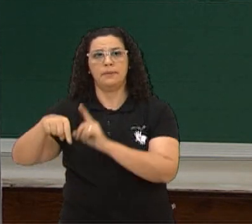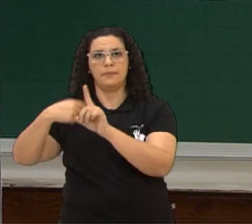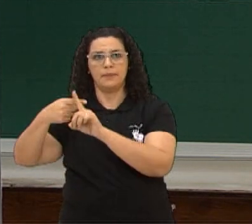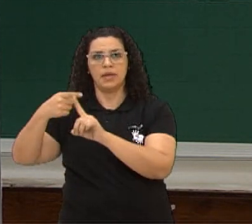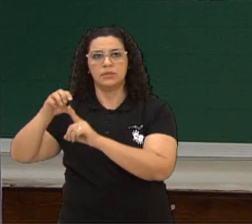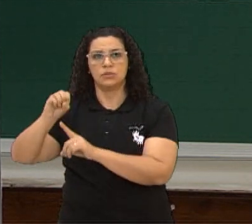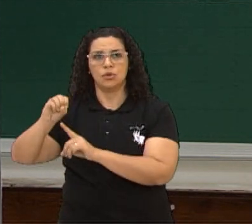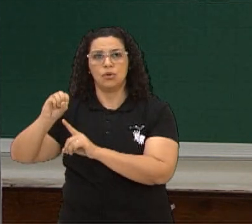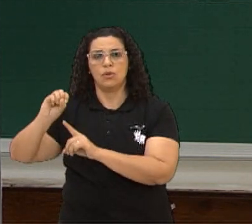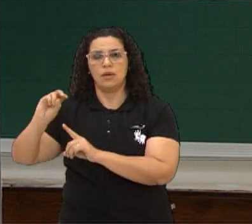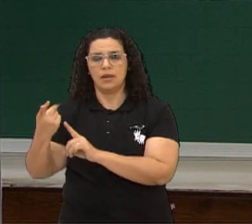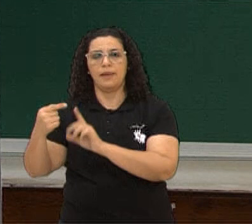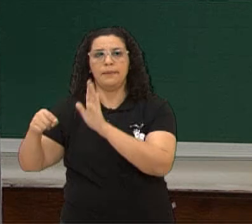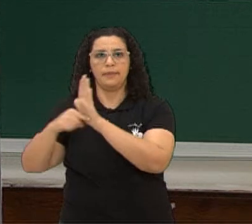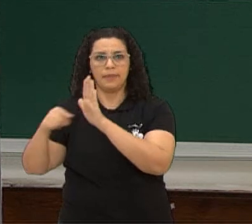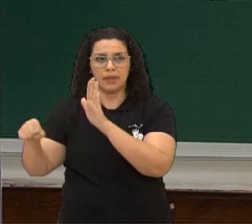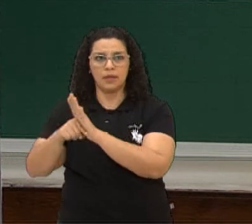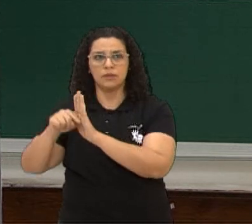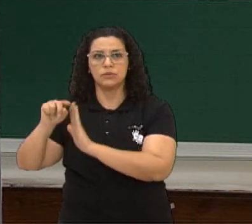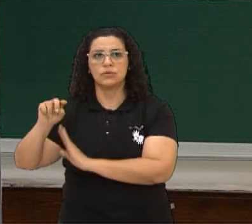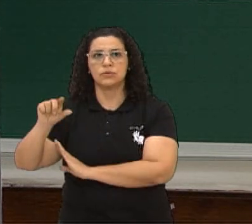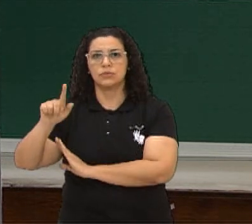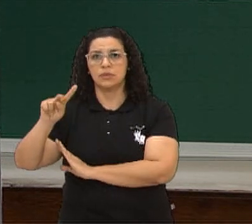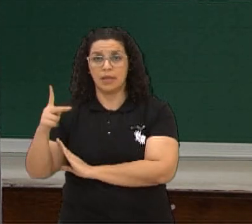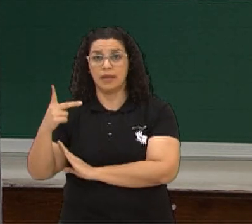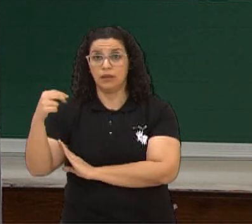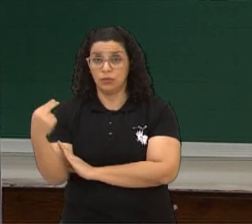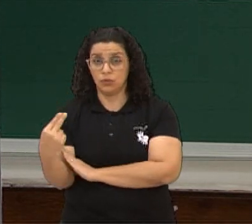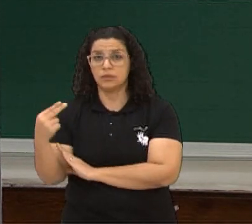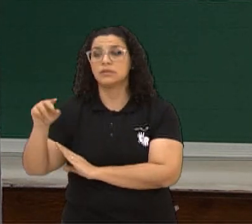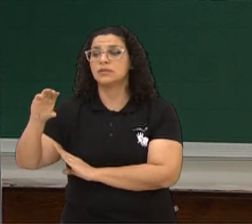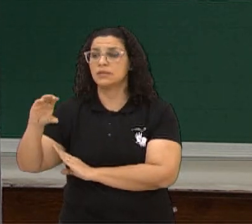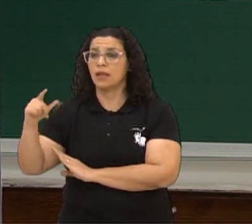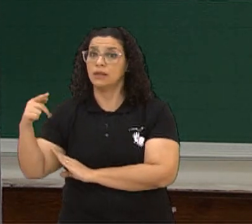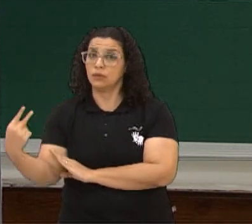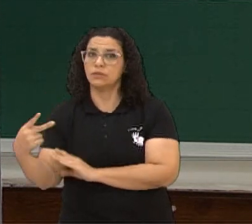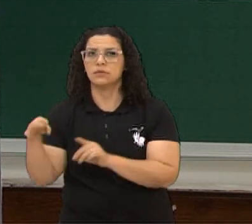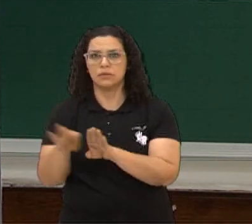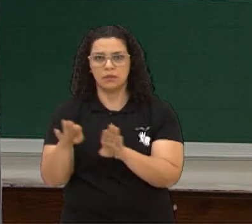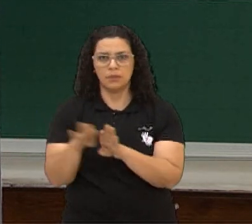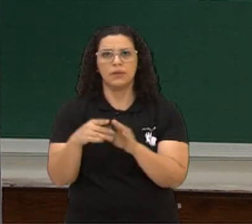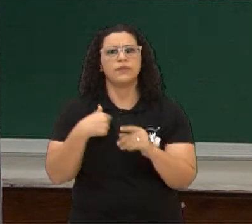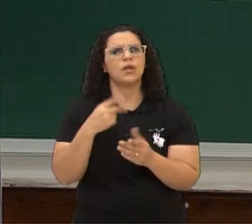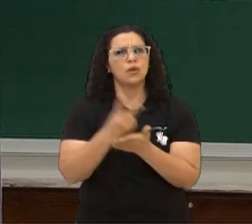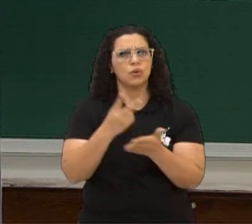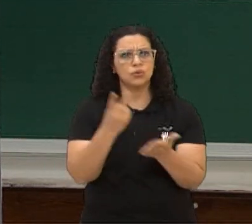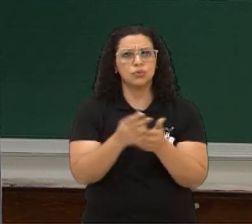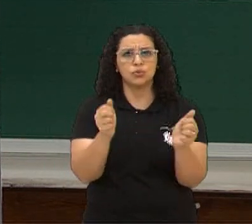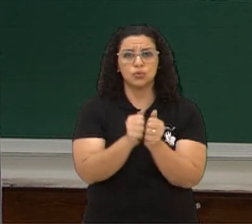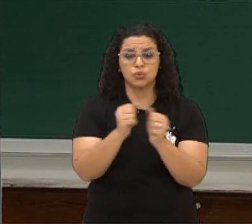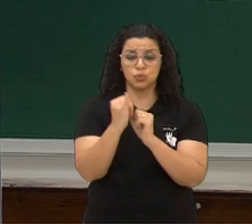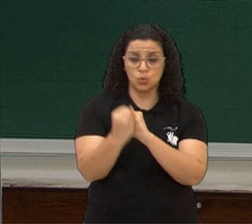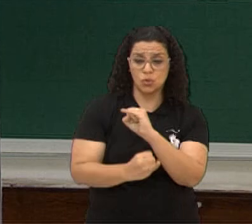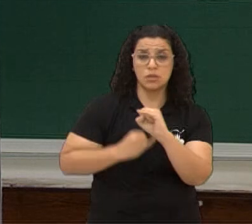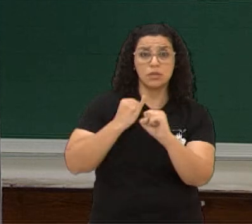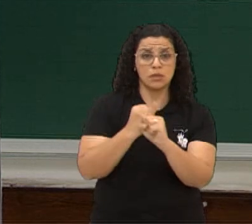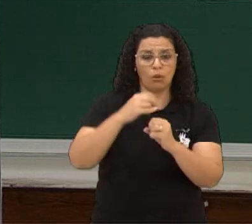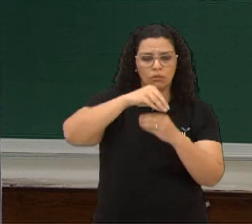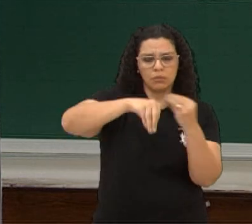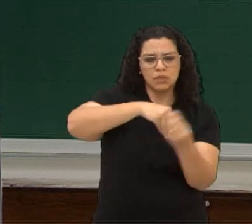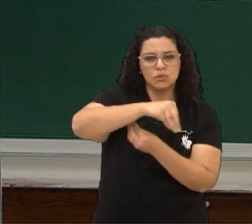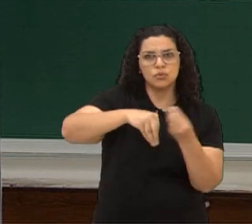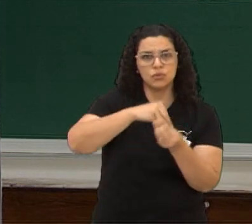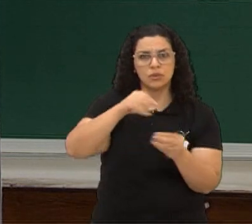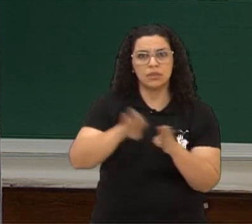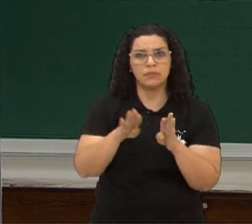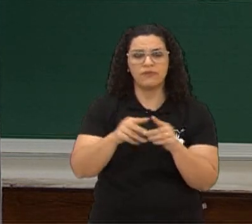Na+, OH-, gás hidrogênio e gás cloro. Esses aqui, como eles continuam em íons dentro da solução,